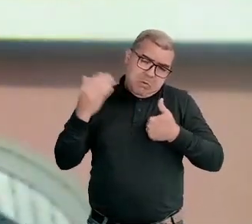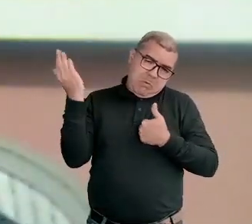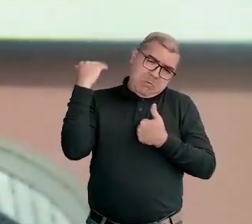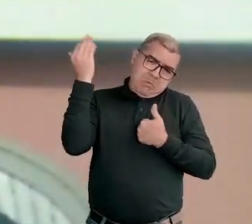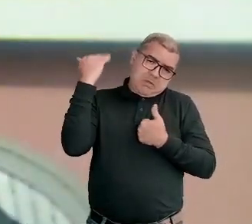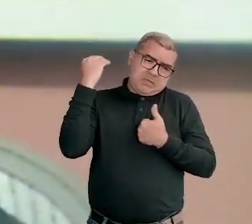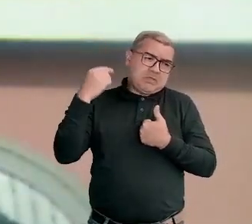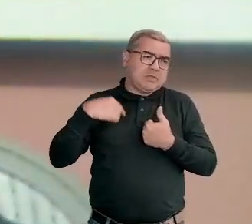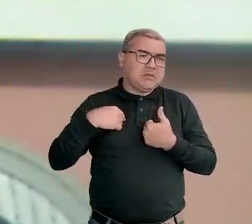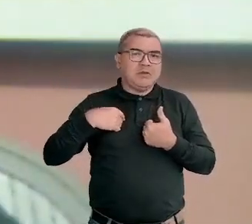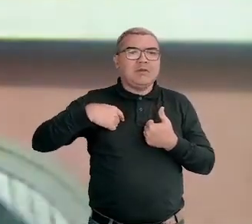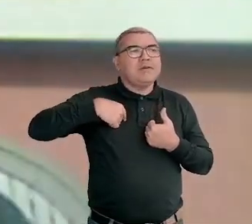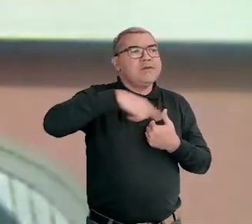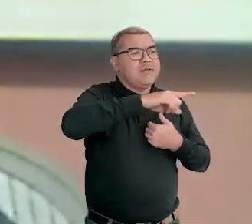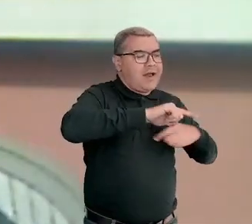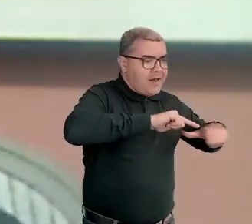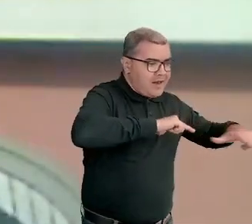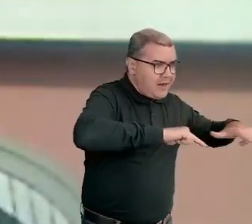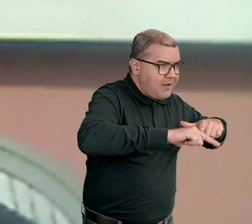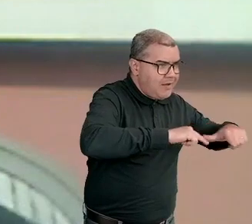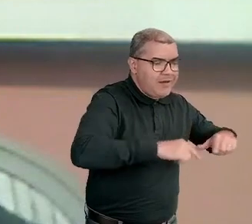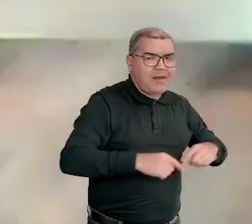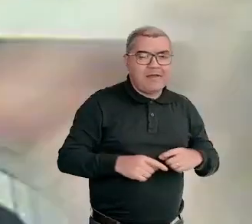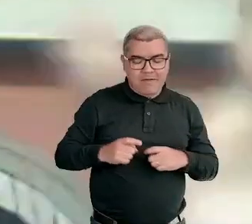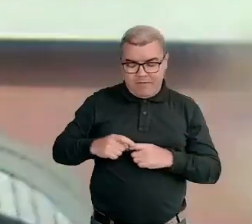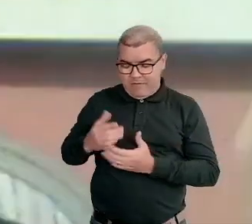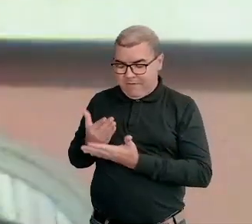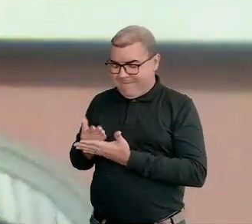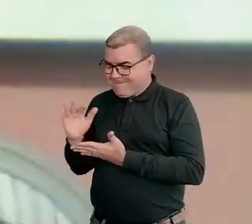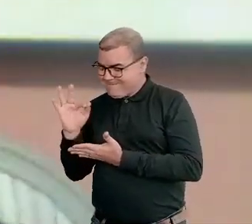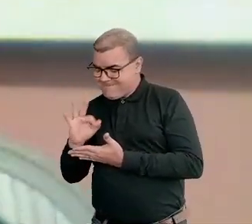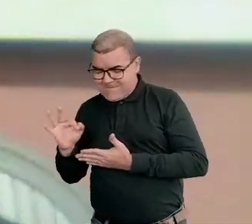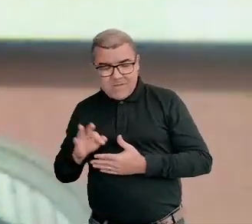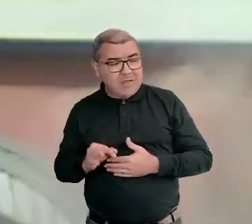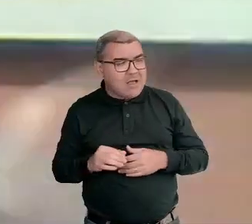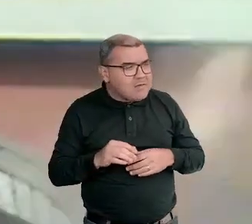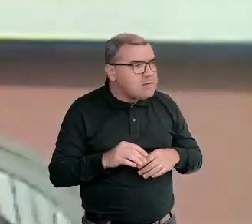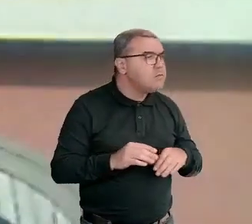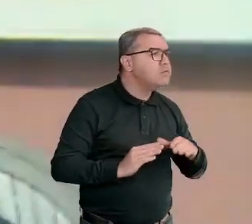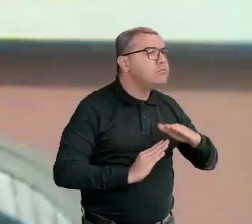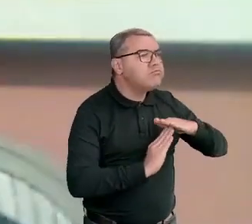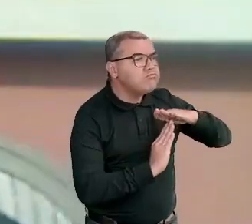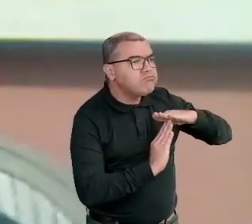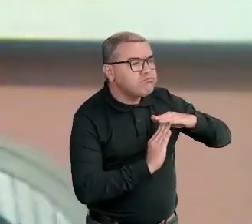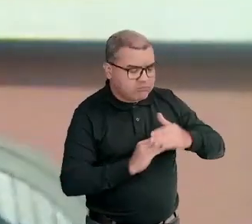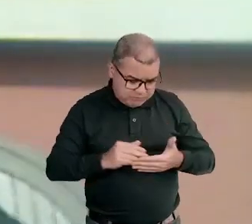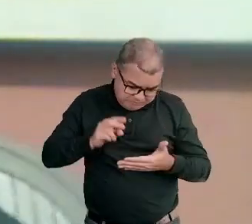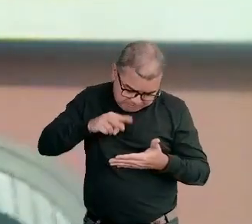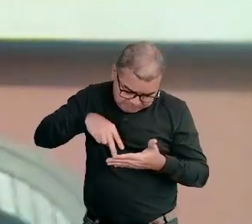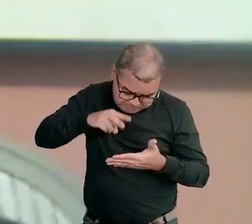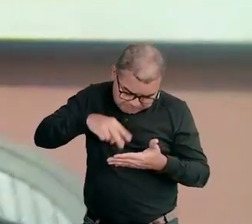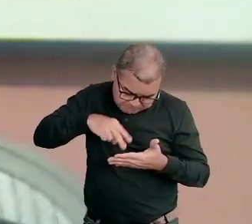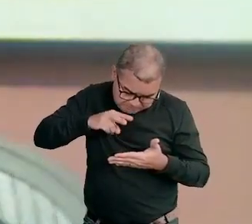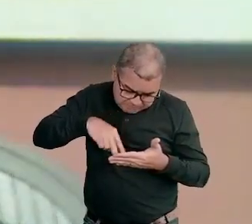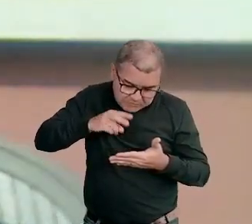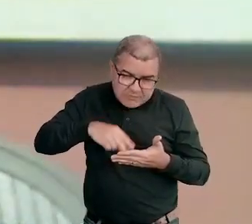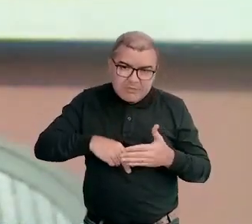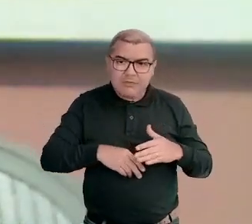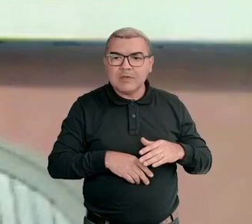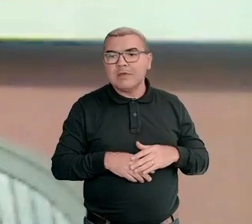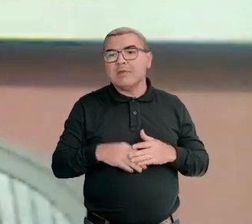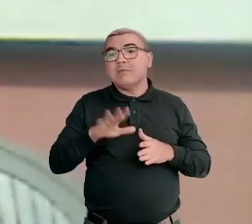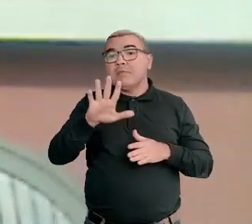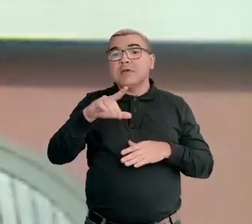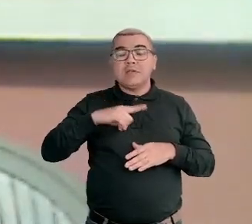eu levava livro para o plantão. Aí, de vez em quando, dava uma fugidinha, assim, com aquela luz precária, né, e dava uma lidinha. Né. Foi assim que eu li